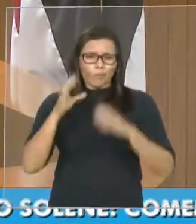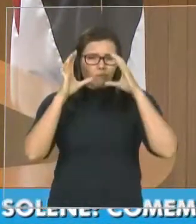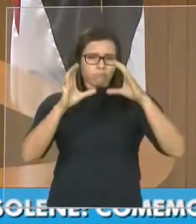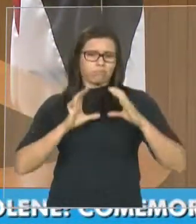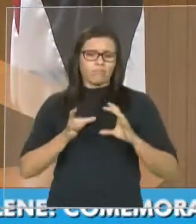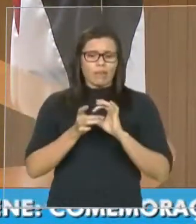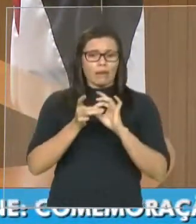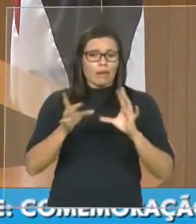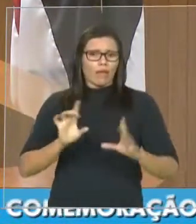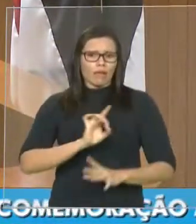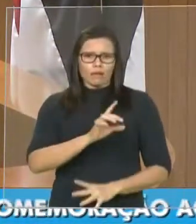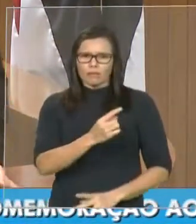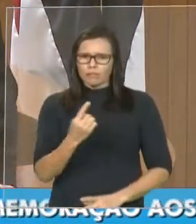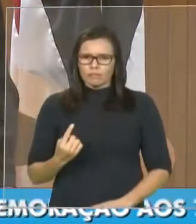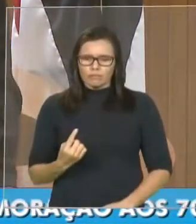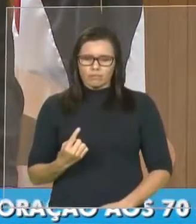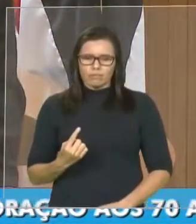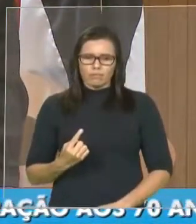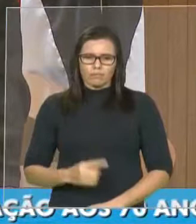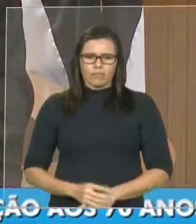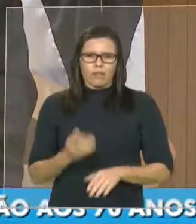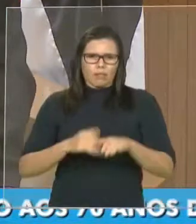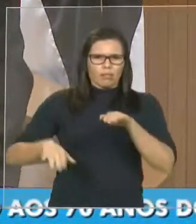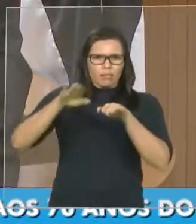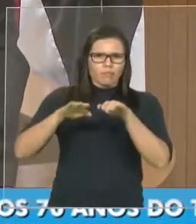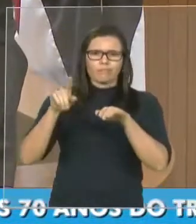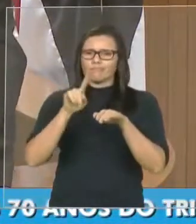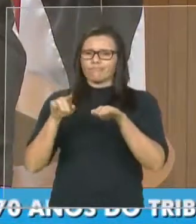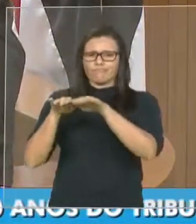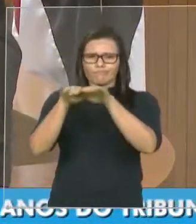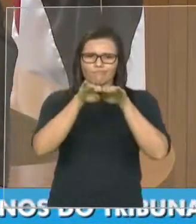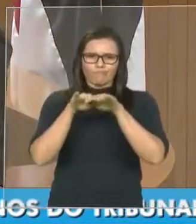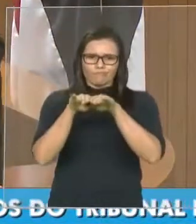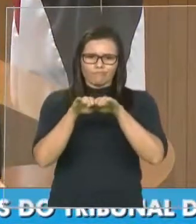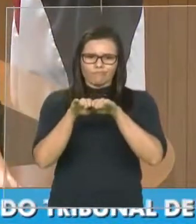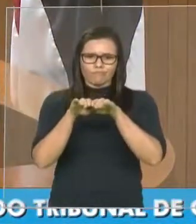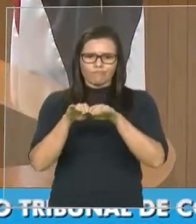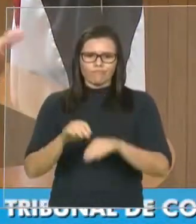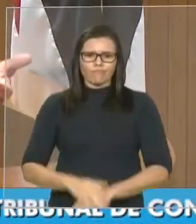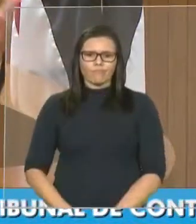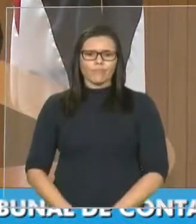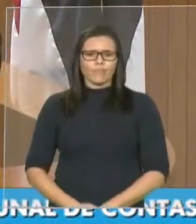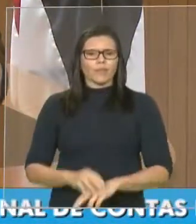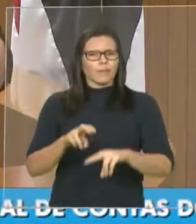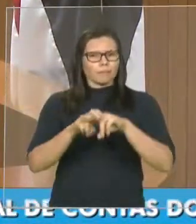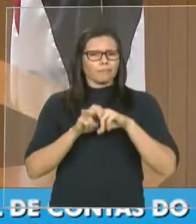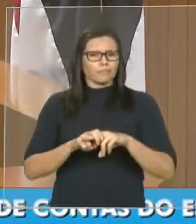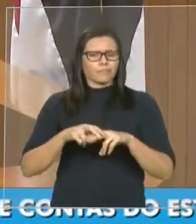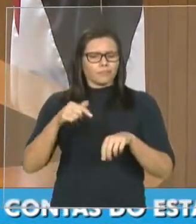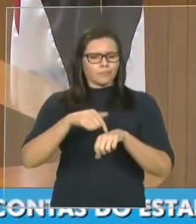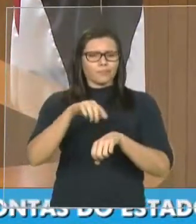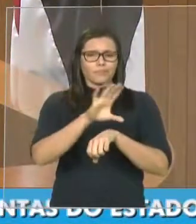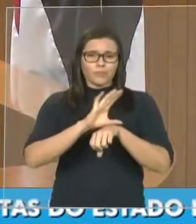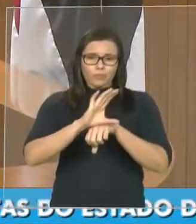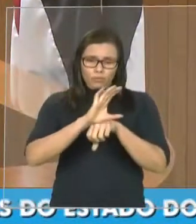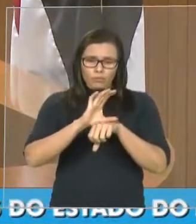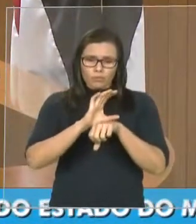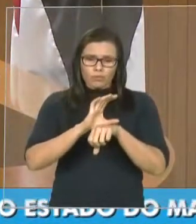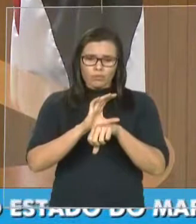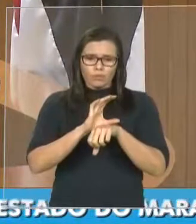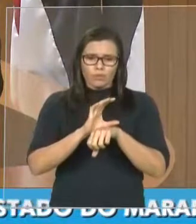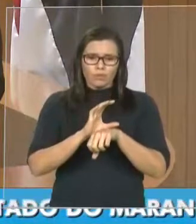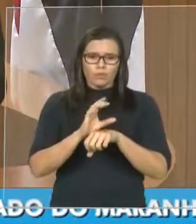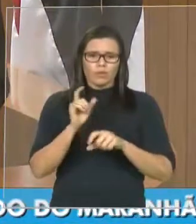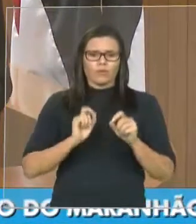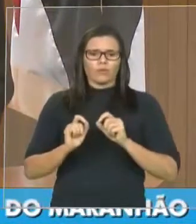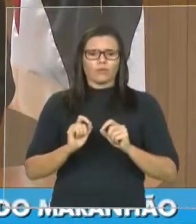vem se portando dessa forma. O Tribunal de Contas, que nasceu, talvez, em algum desenho constitucional, como uma espécie de filho do Poder Legislativo, hoje ganha